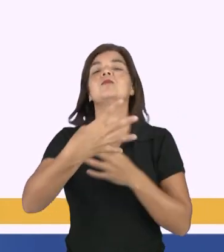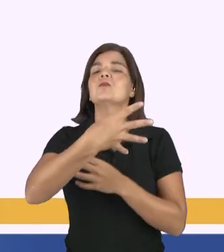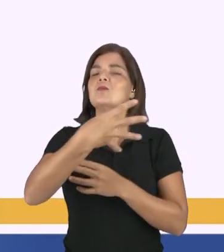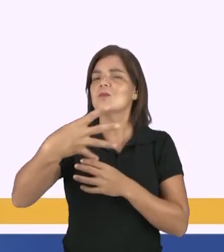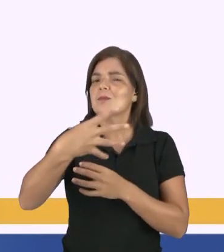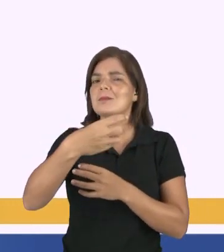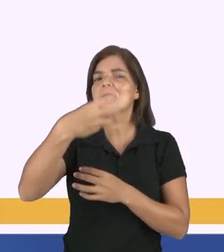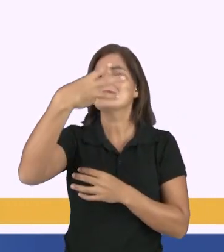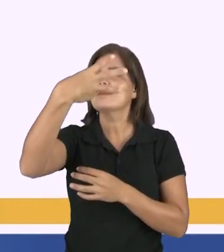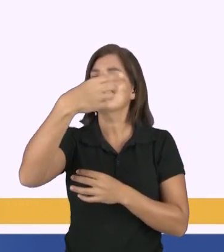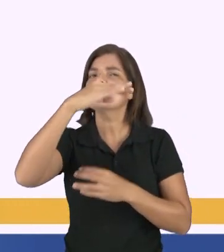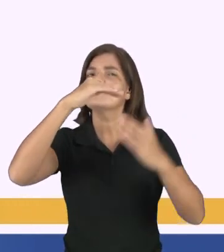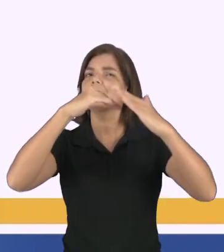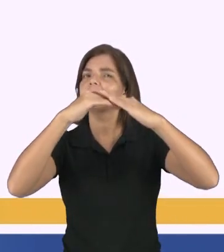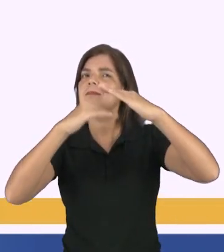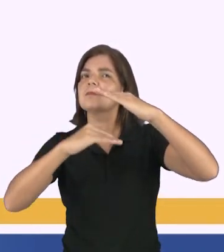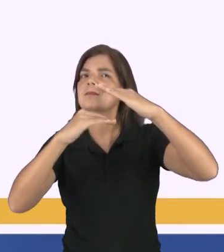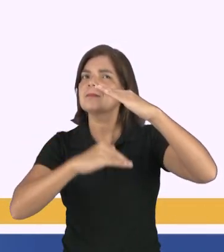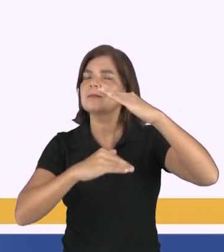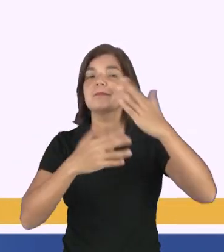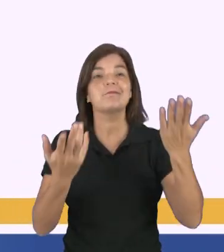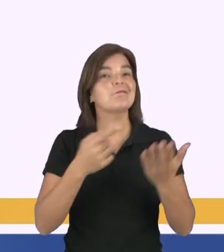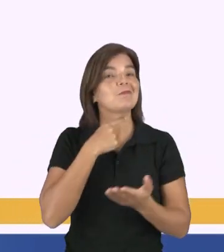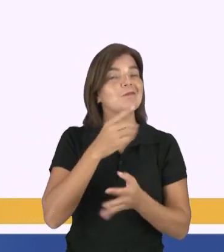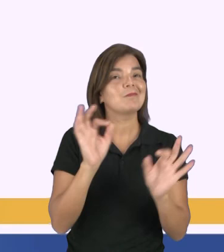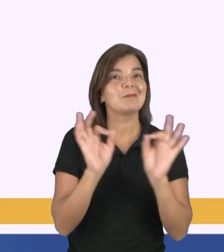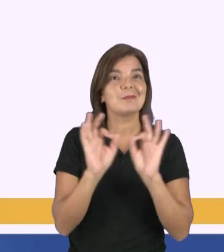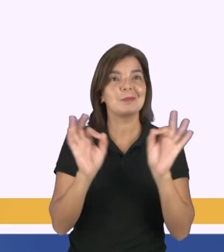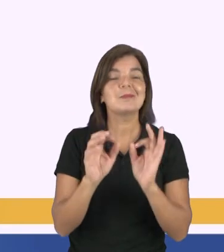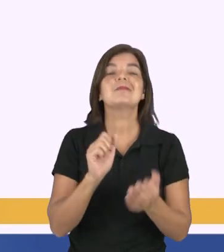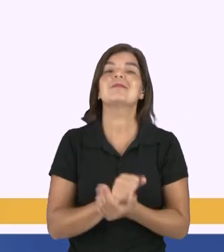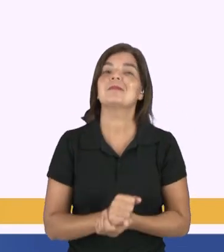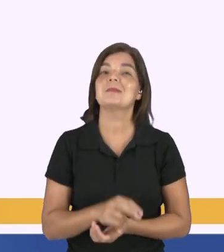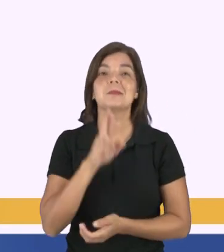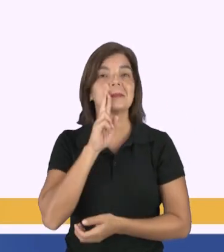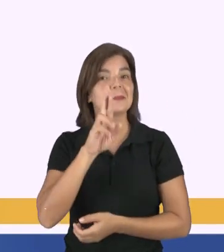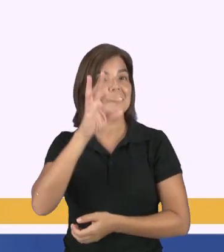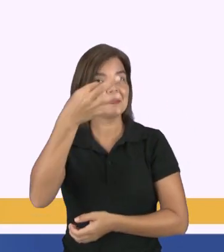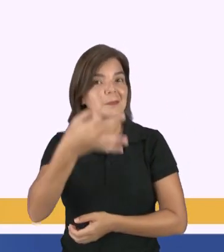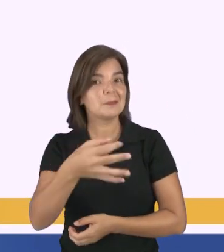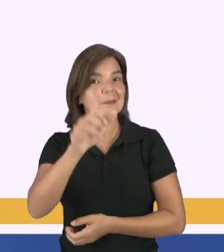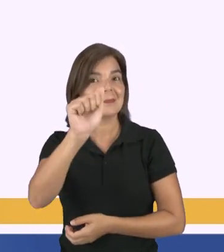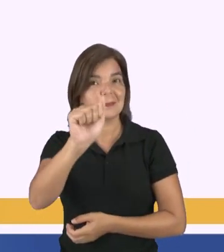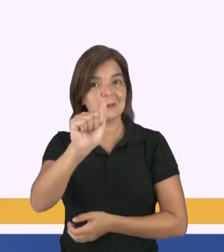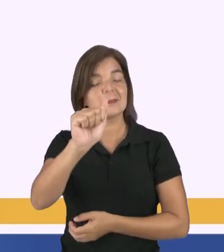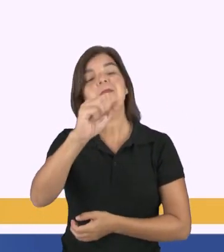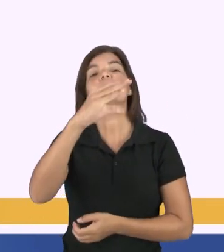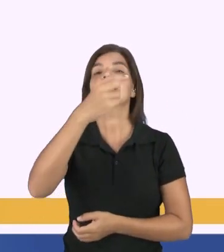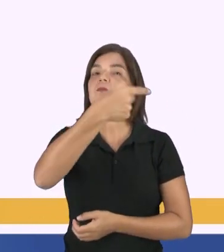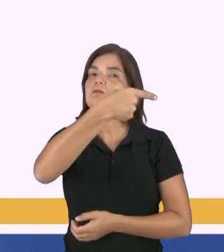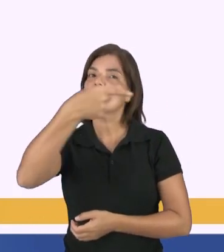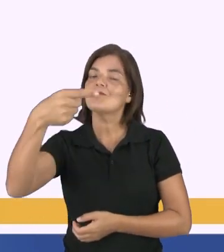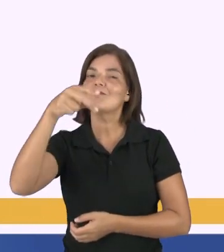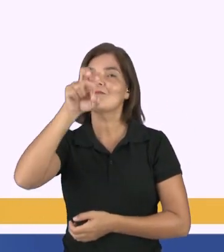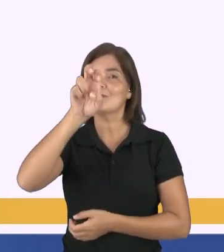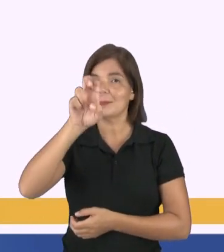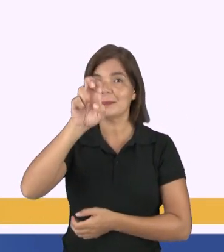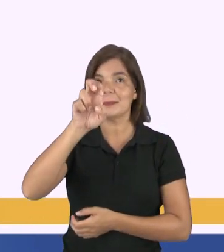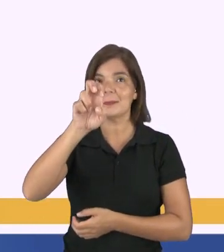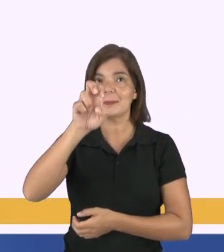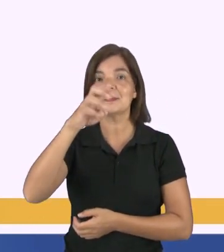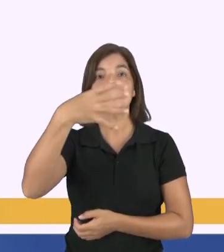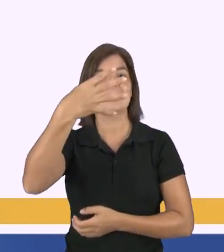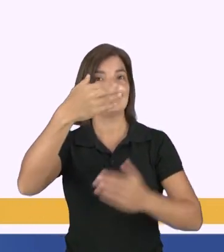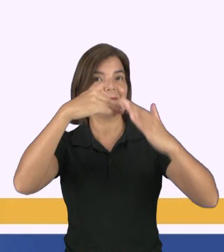4 linhas e três espaços não resta dúvida né gente a letra a cinco linhas paralelas e